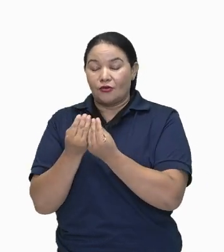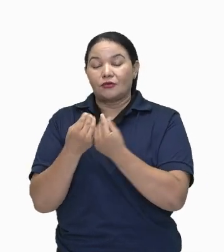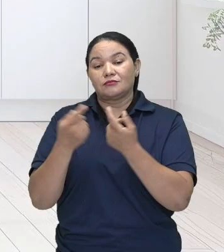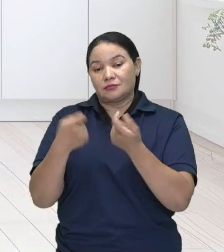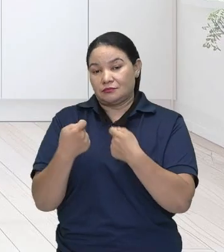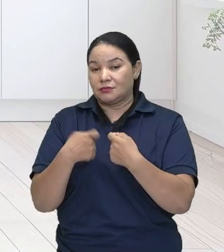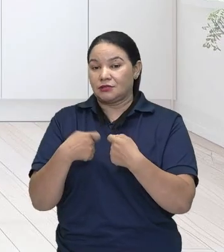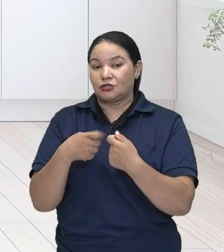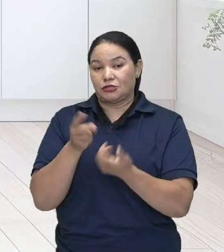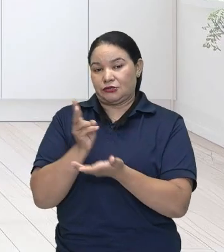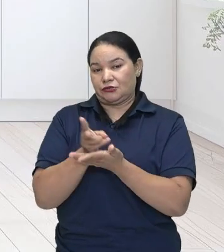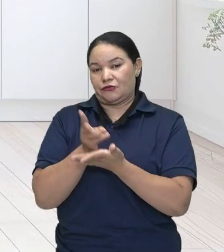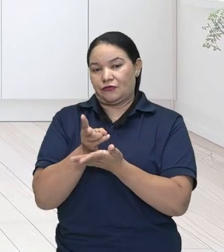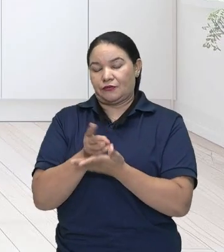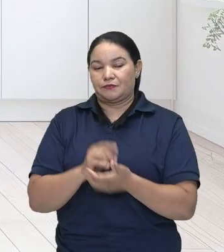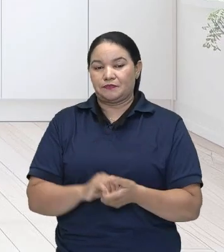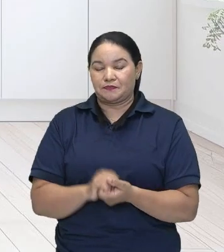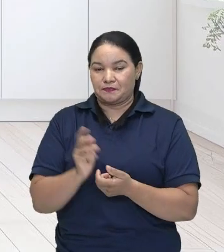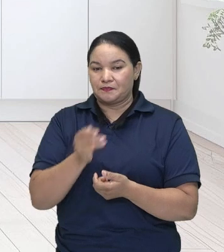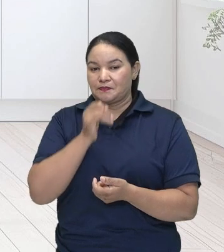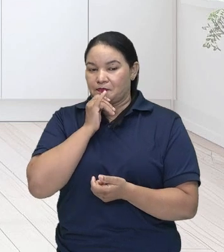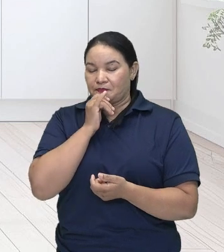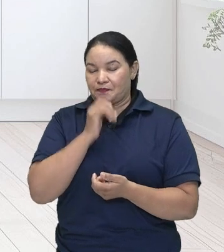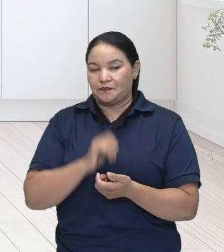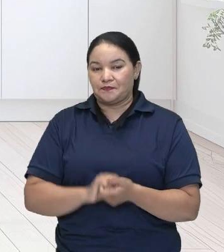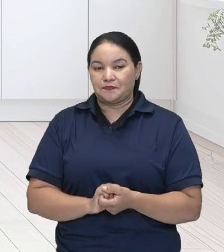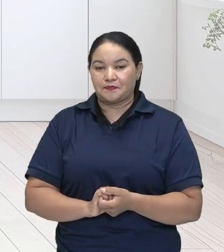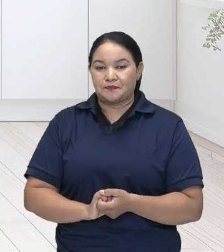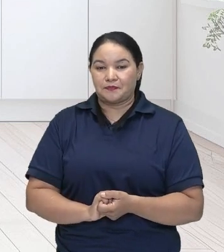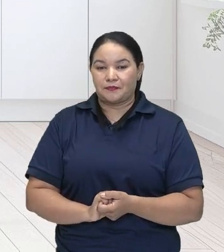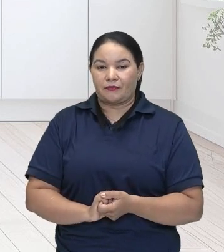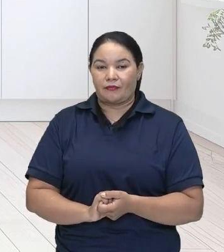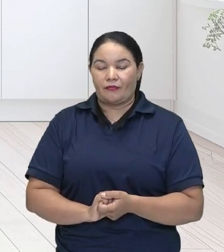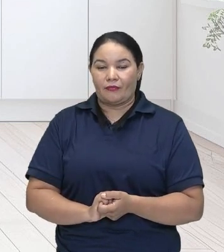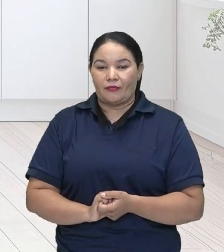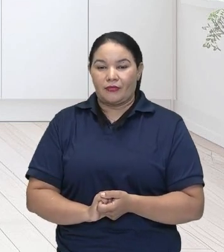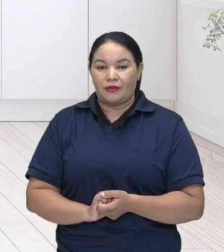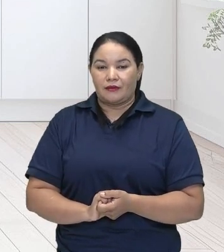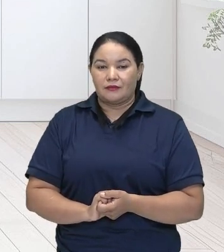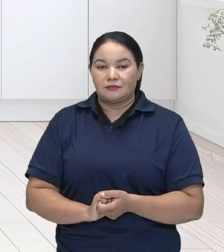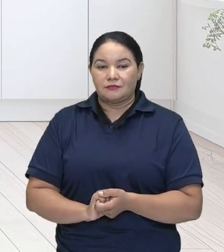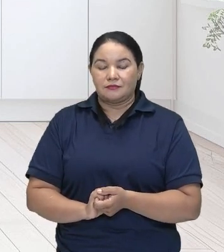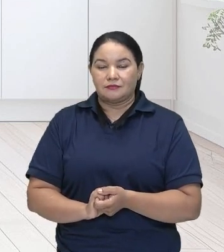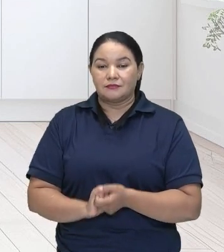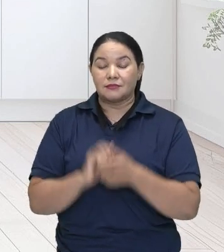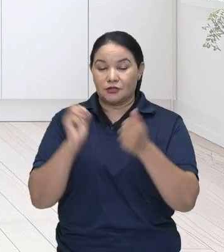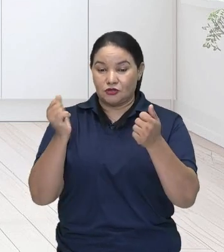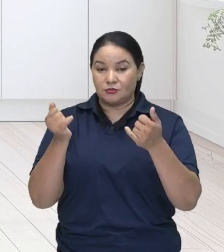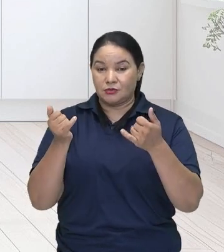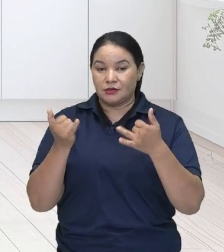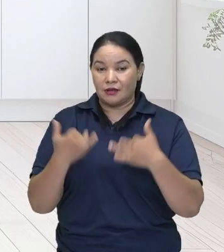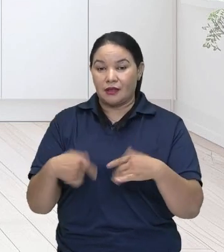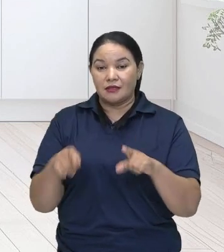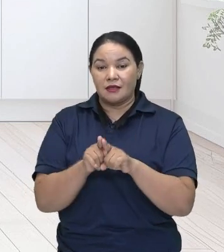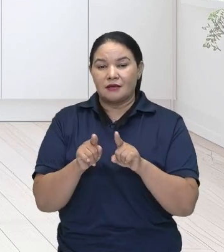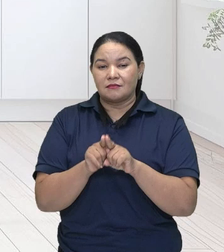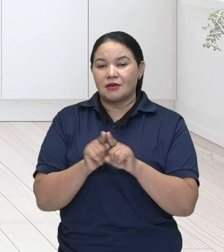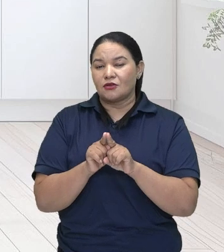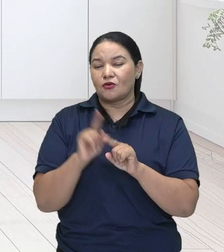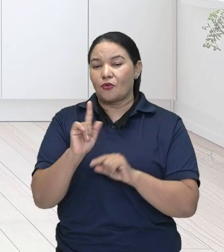sempre fixa. Ok? E aí a gente vai falar também de um outro ingrediente